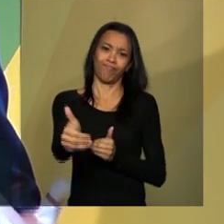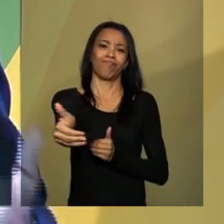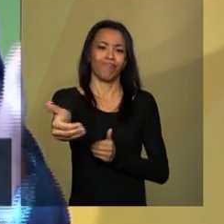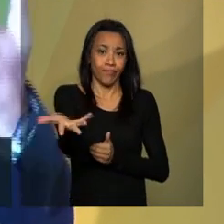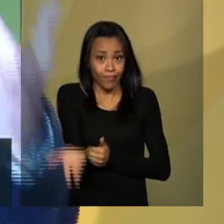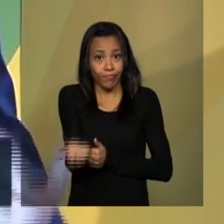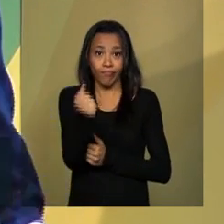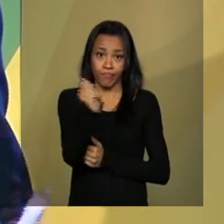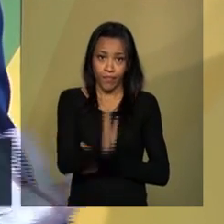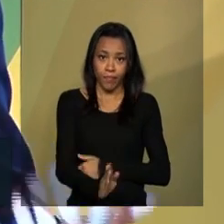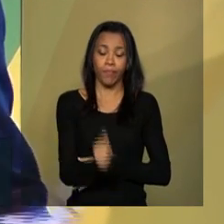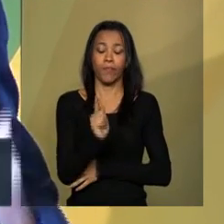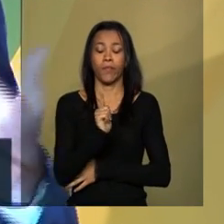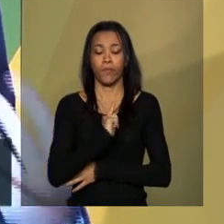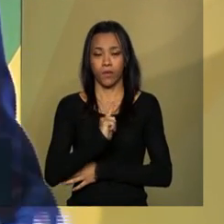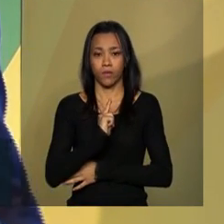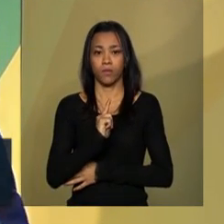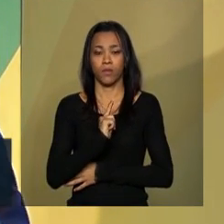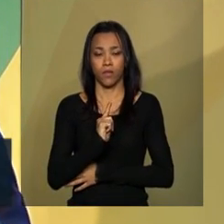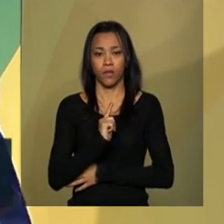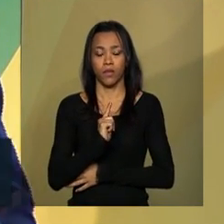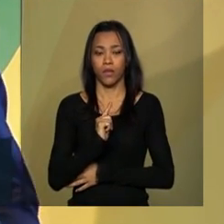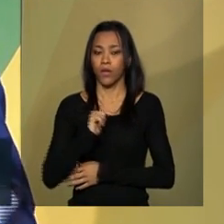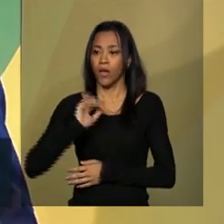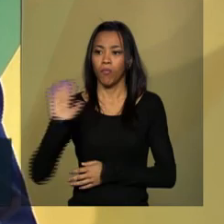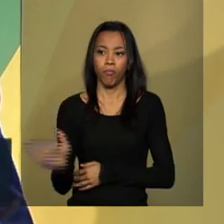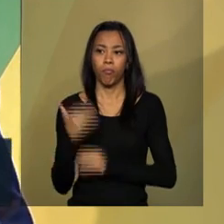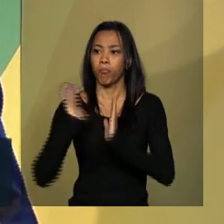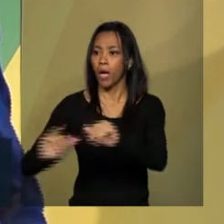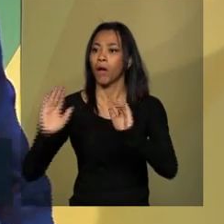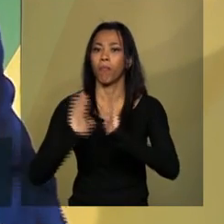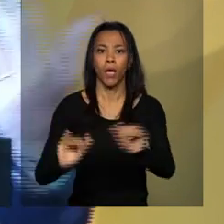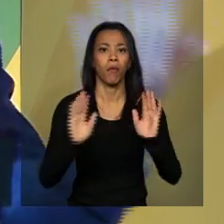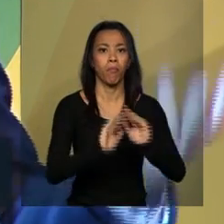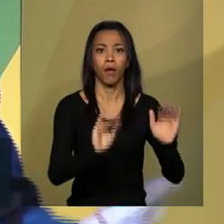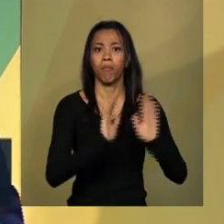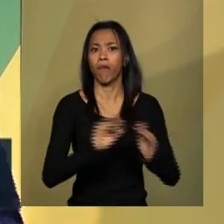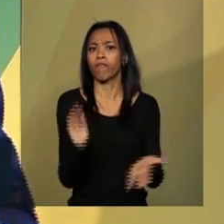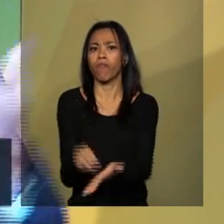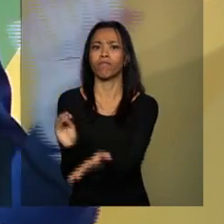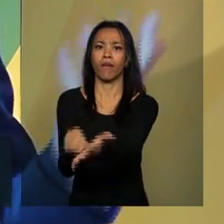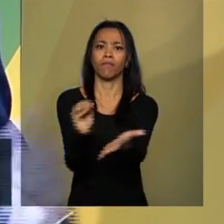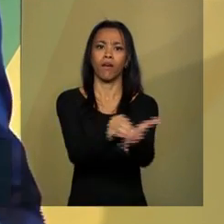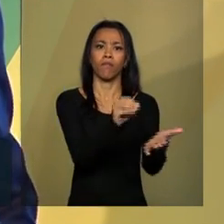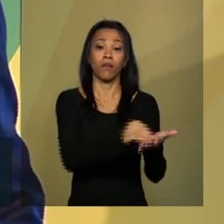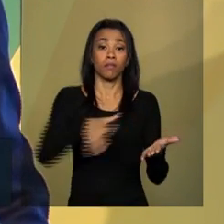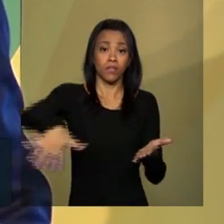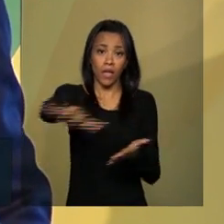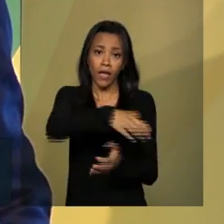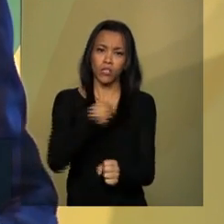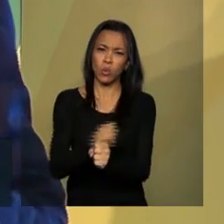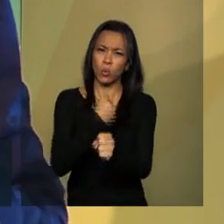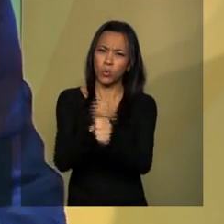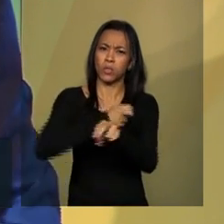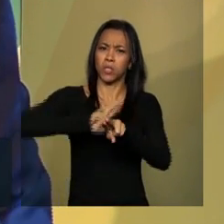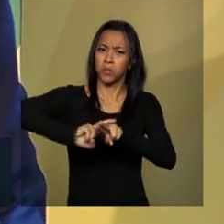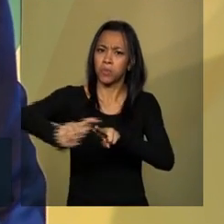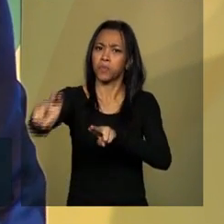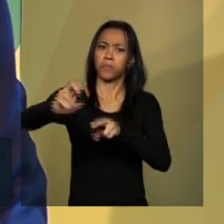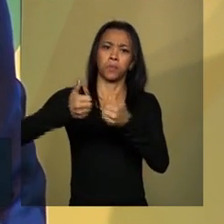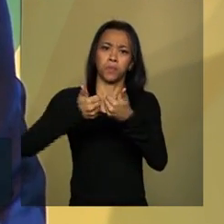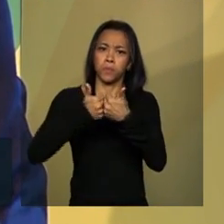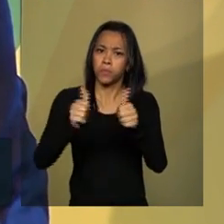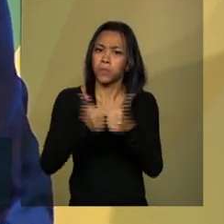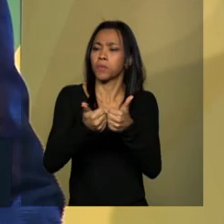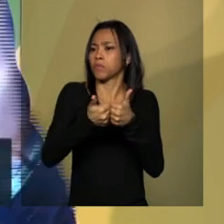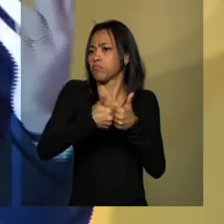Brasil tem uma demanda muito grande reprimida para projetos de infraestrutura, como quem quer